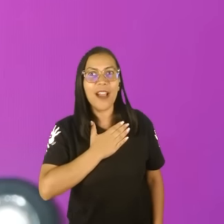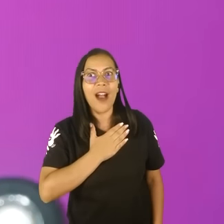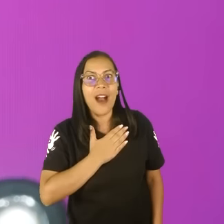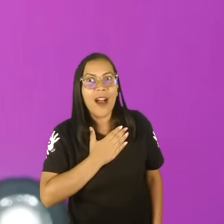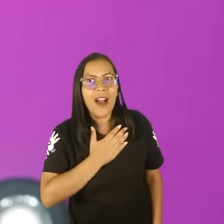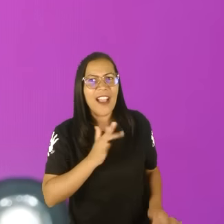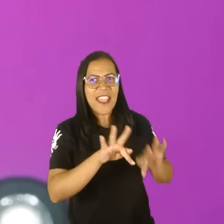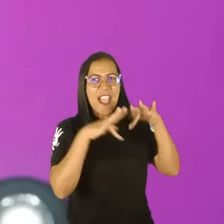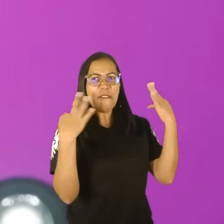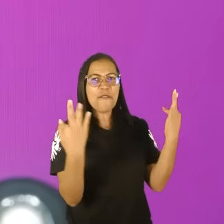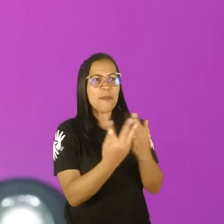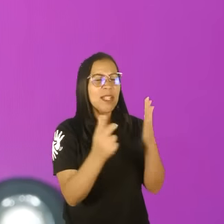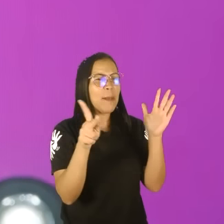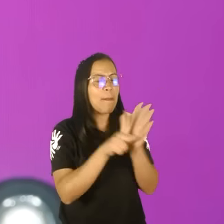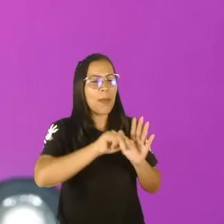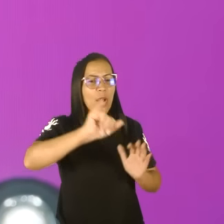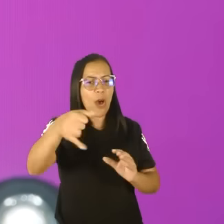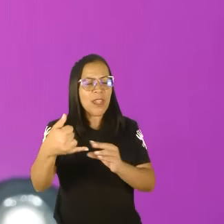esse sonho para os teus irmãos.